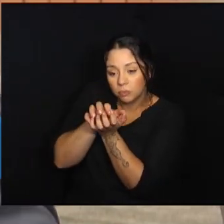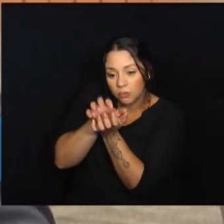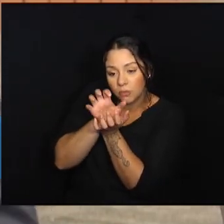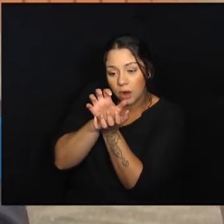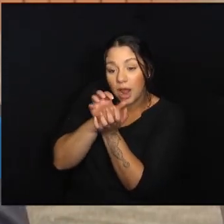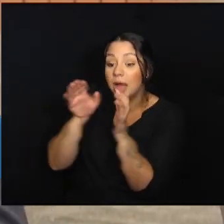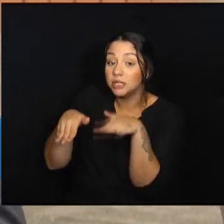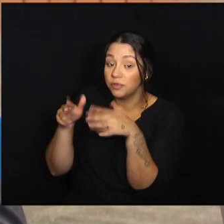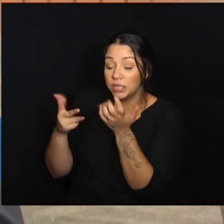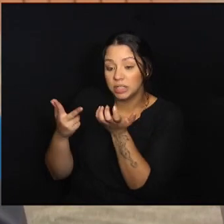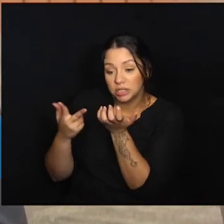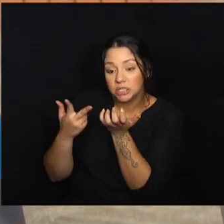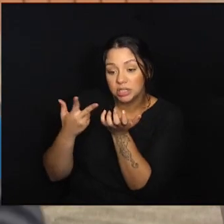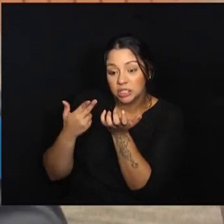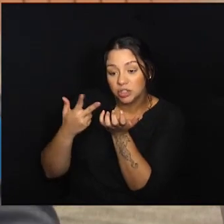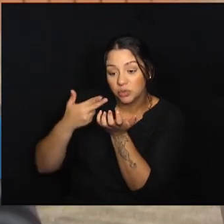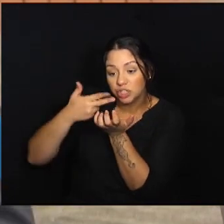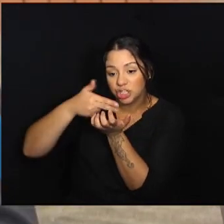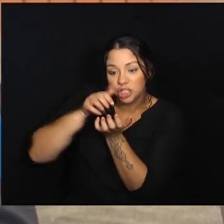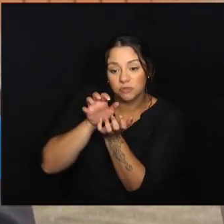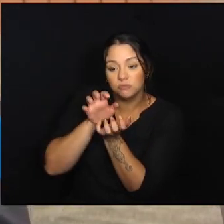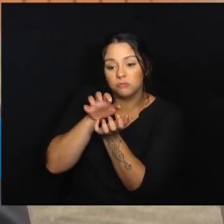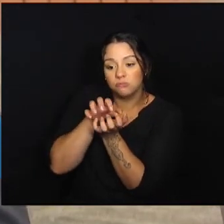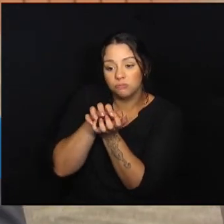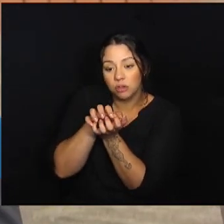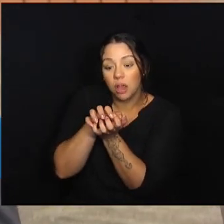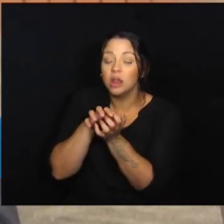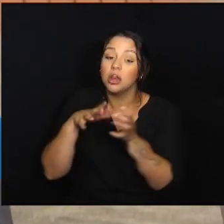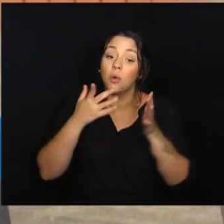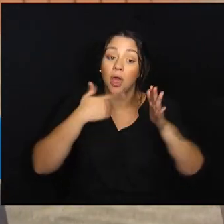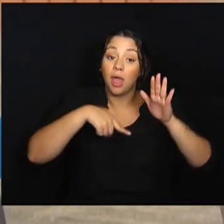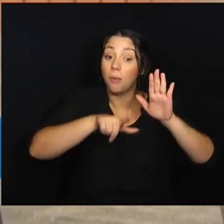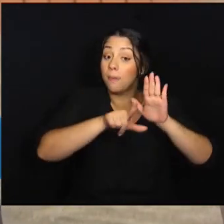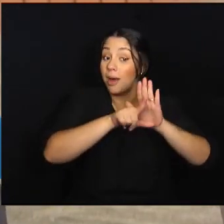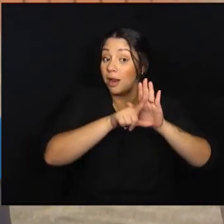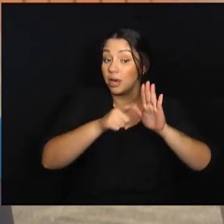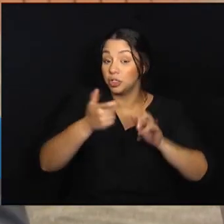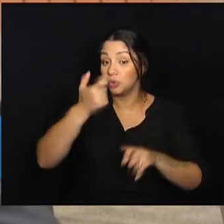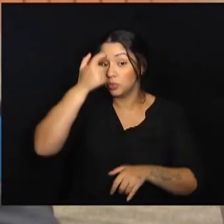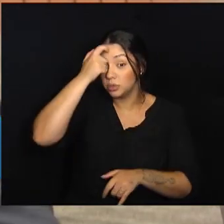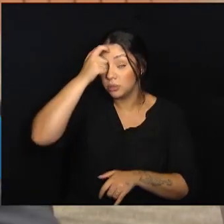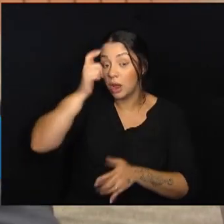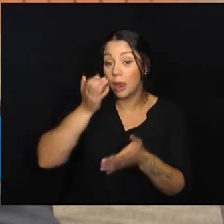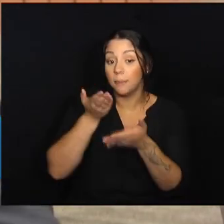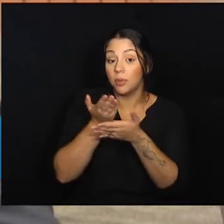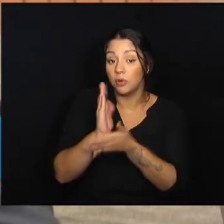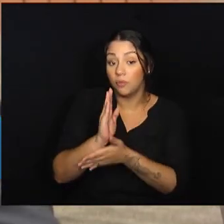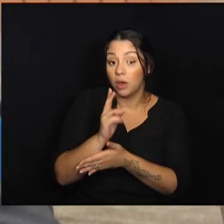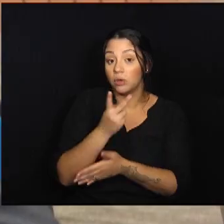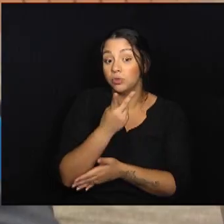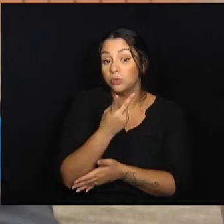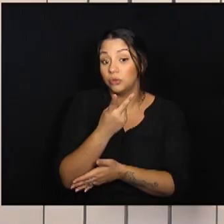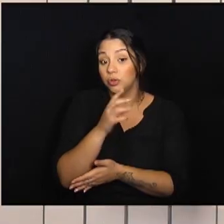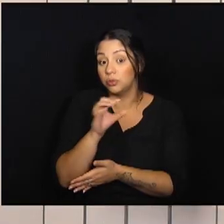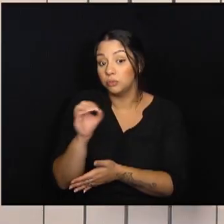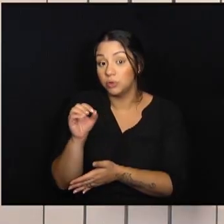enfim, é um mês de conscientização, lei minha, aprovada essa lei em 2017.